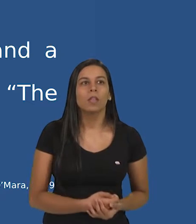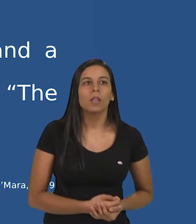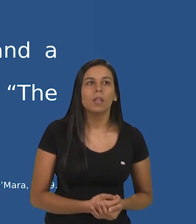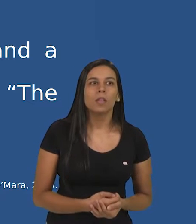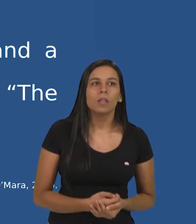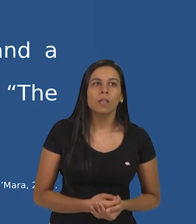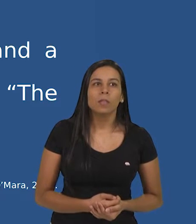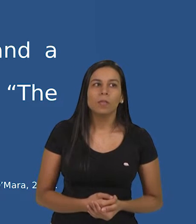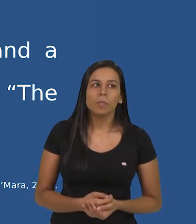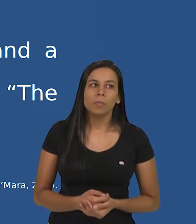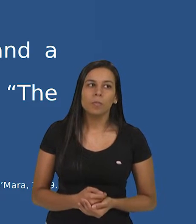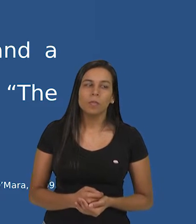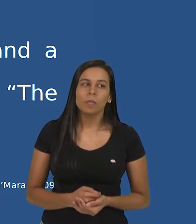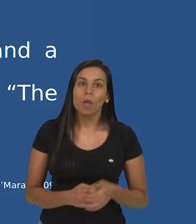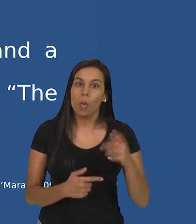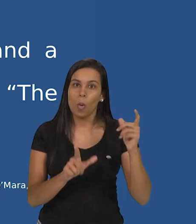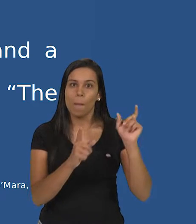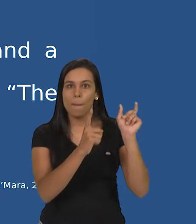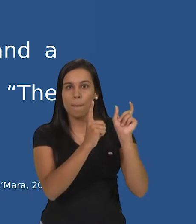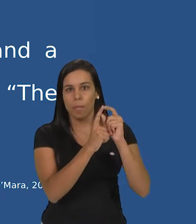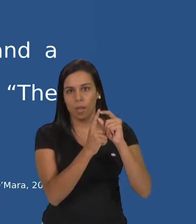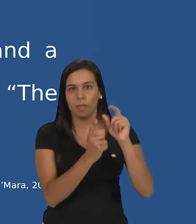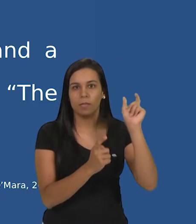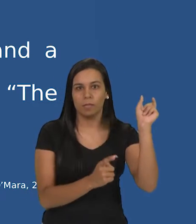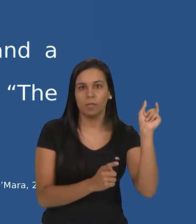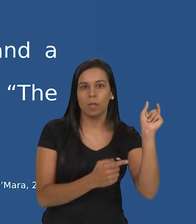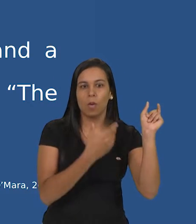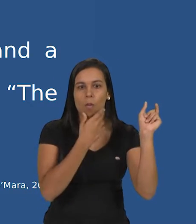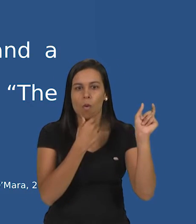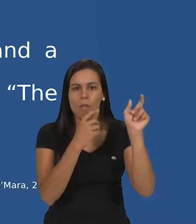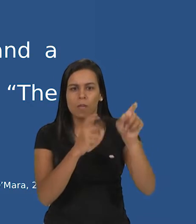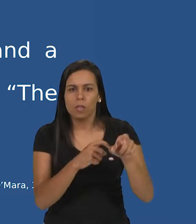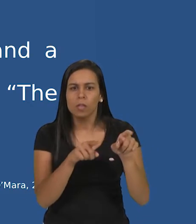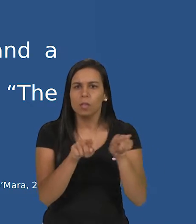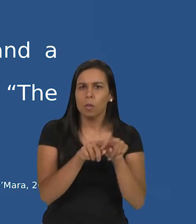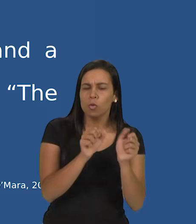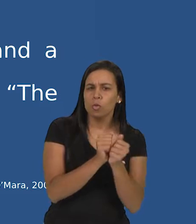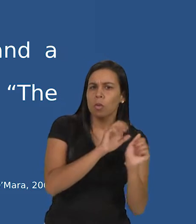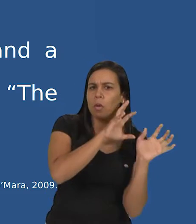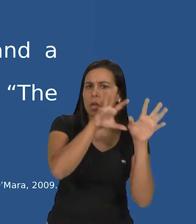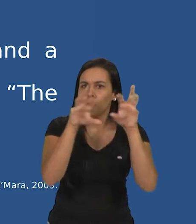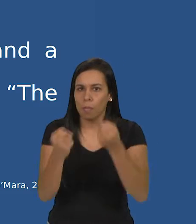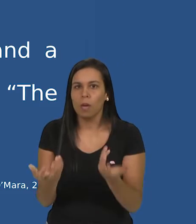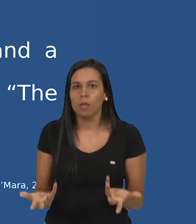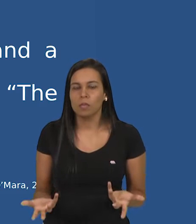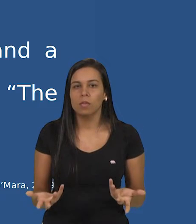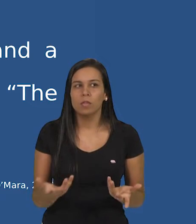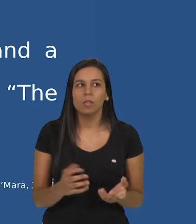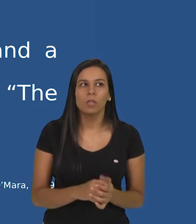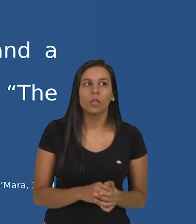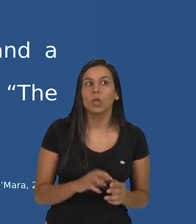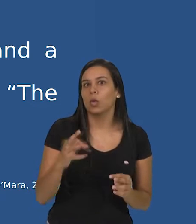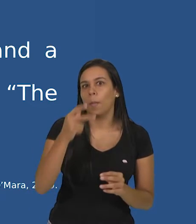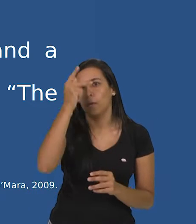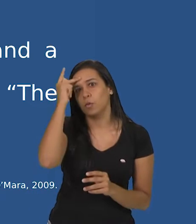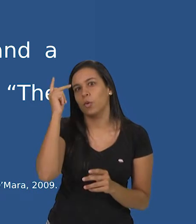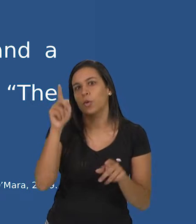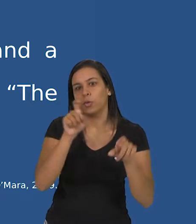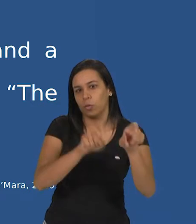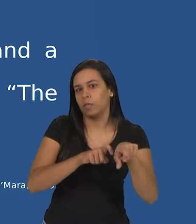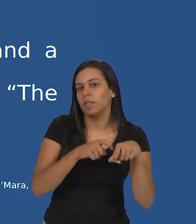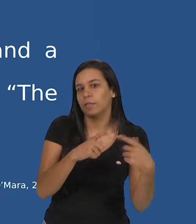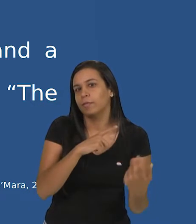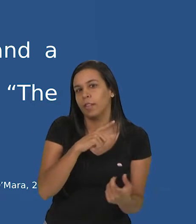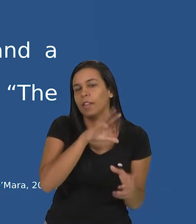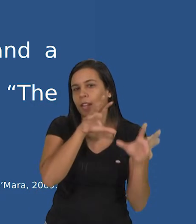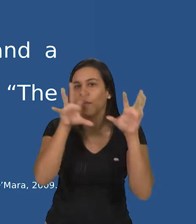animals. Tá? Há uma relação entre fazendeiro e animais. Há uma relação, é clara, direta, né? Todo fazendeiro, ou pelo menos a maioria, tem animais.